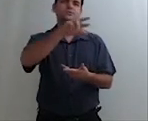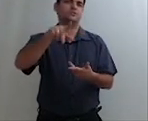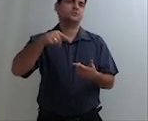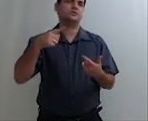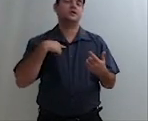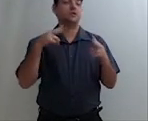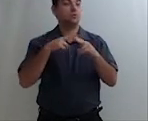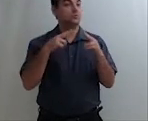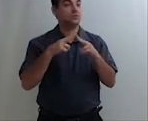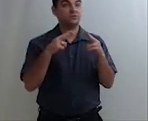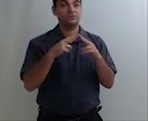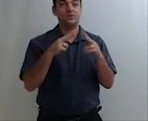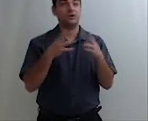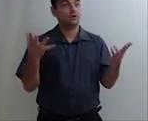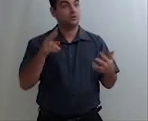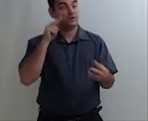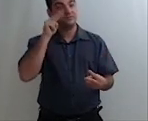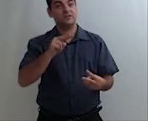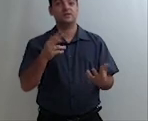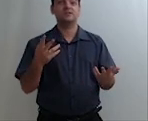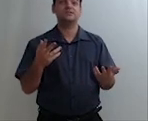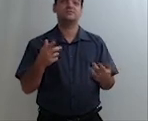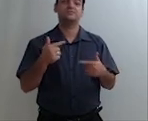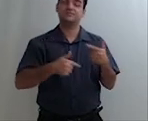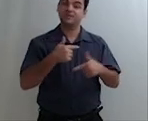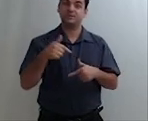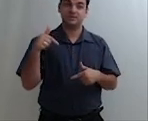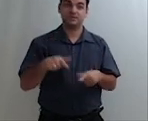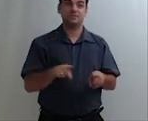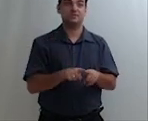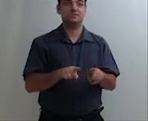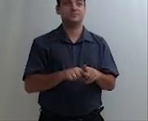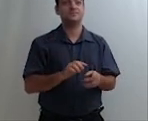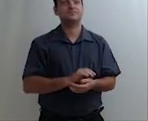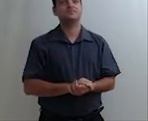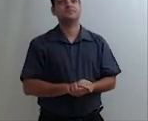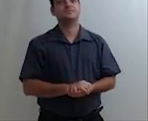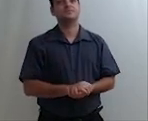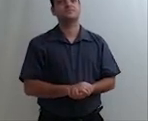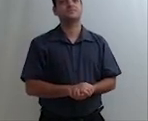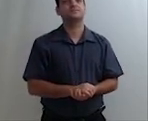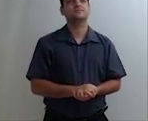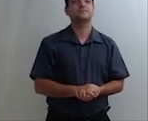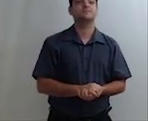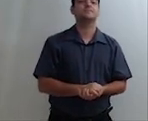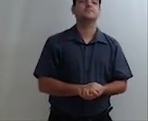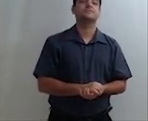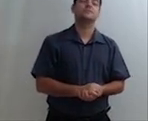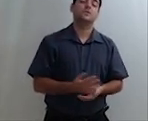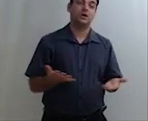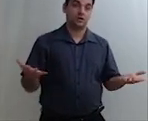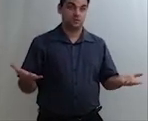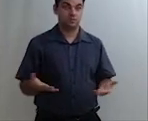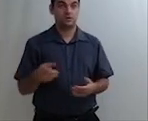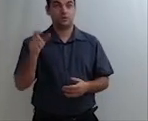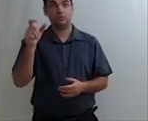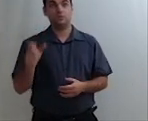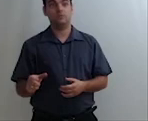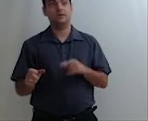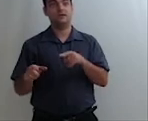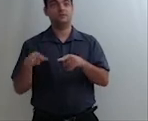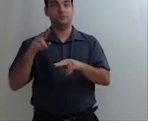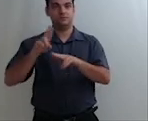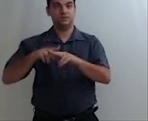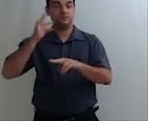acompanham a sessão de julgamento neste caso o paciente foi preso em